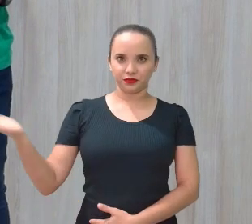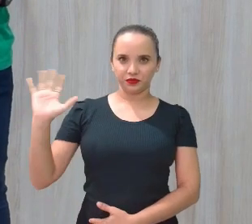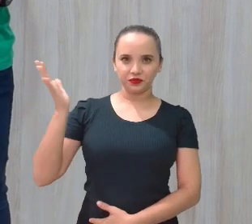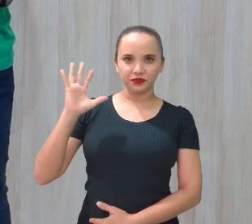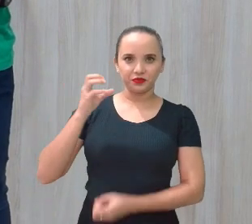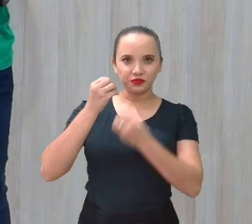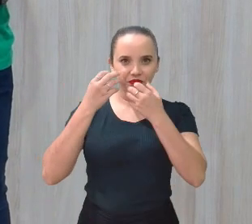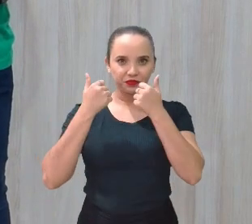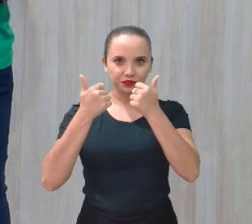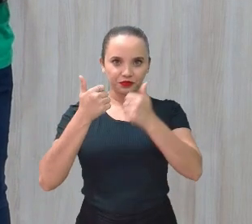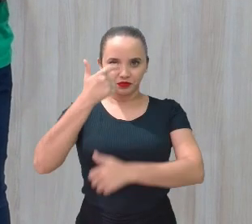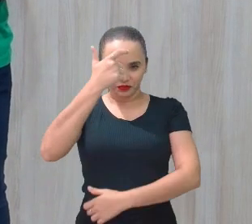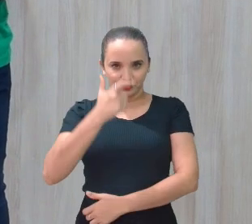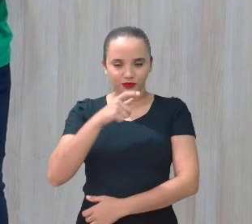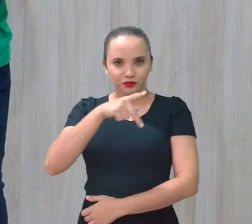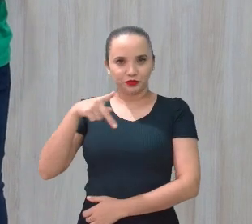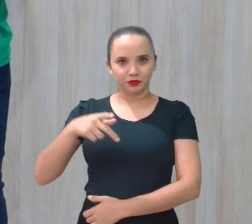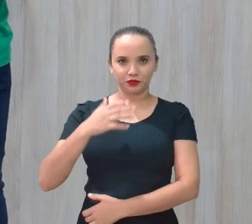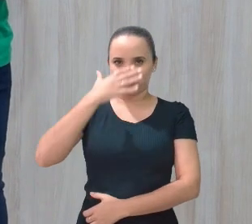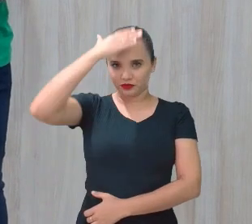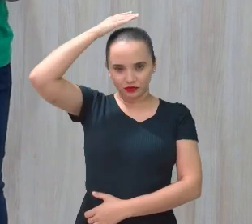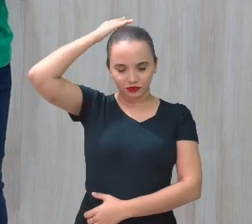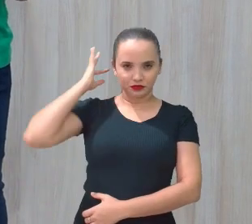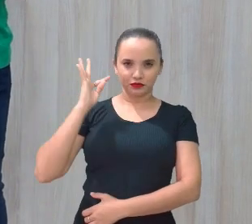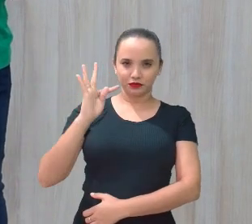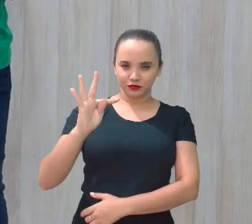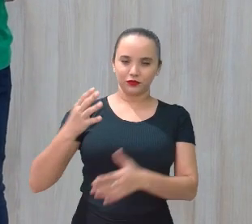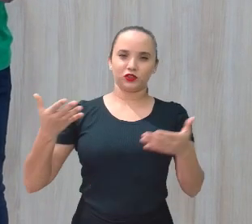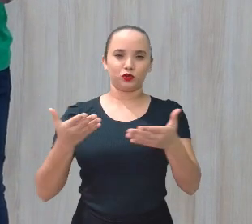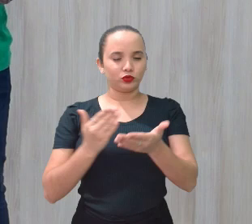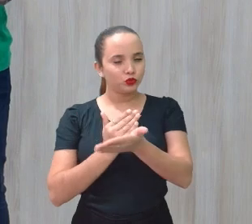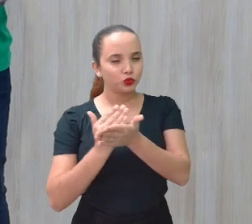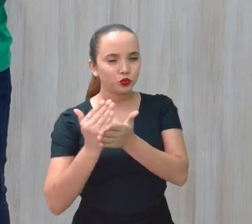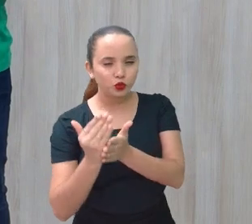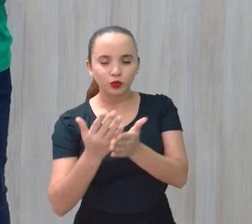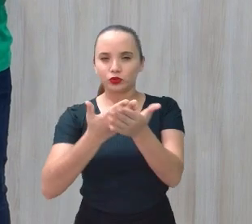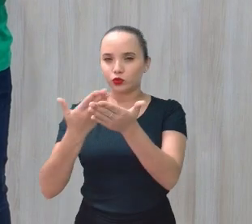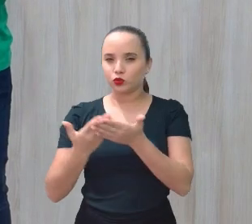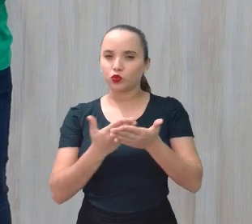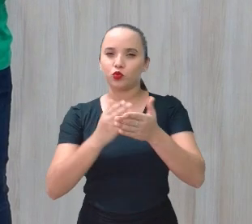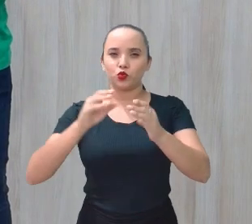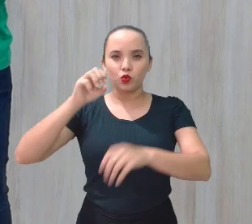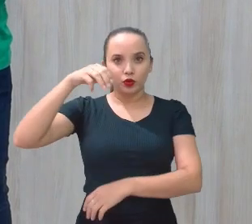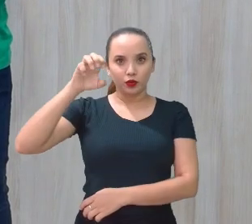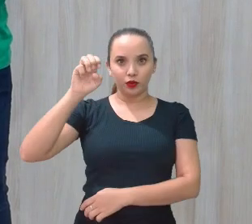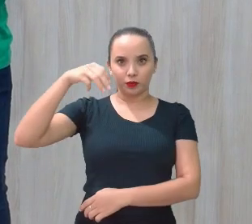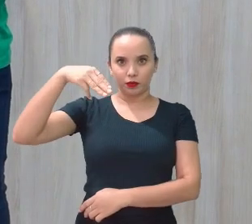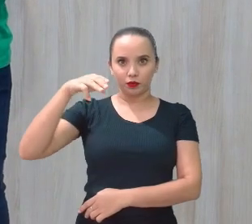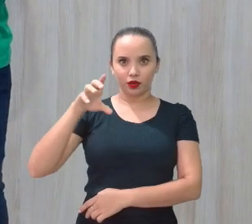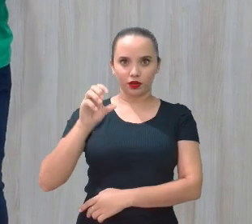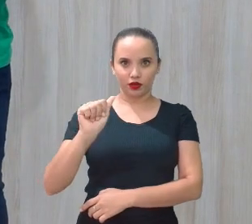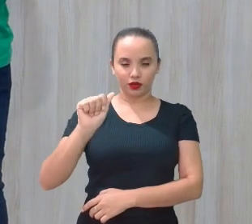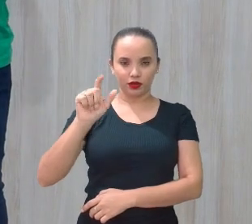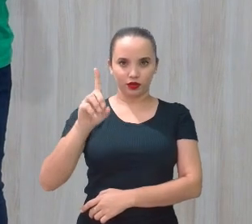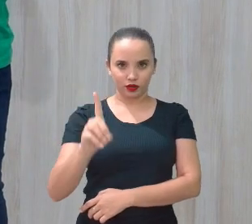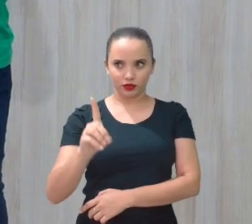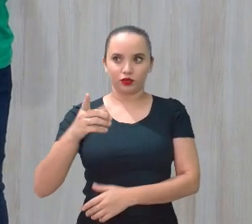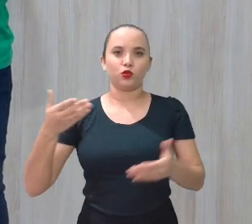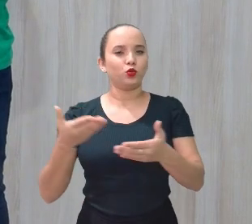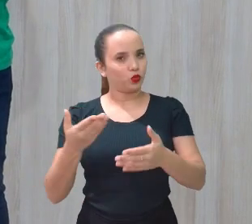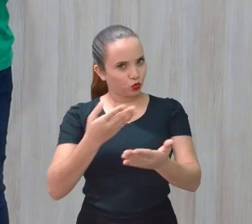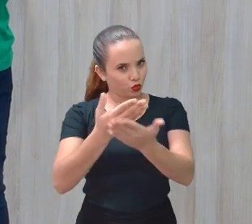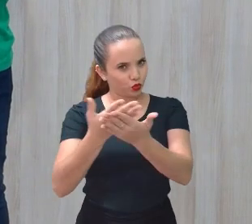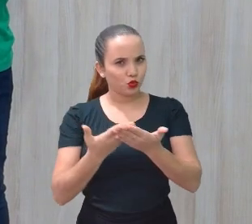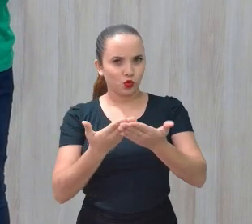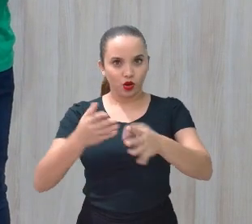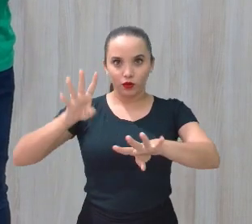pessoal, tudo bem? Eu me chamo professor Tiago e estamos iniciando mais uma aula da Escola Municipal para Aulas Digitais do Recife, uma aula de